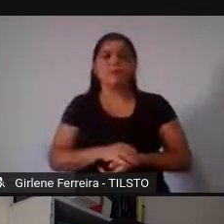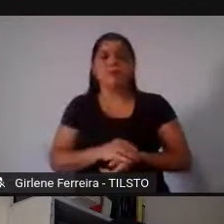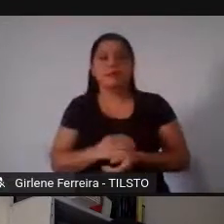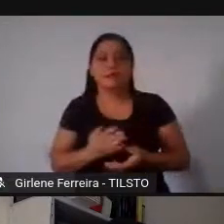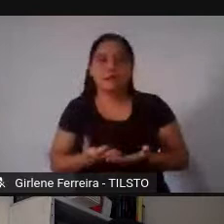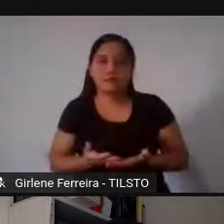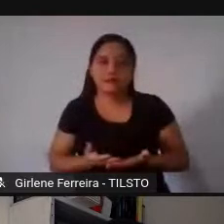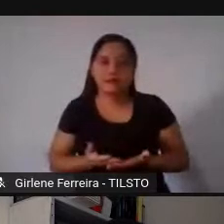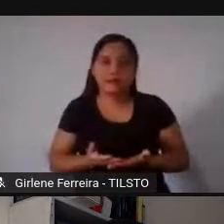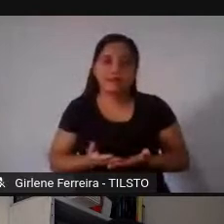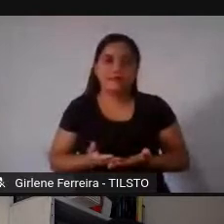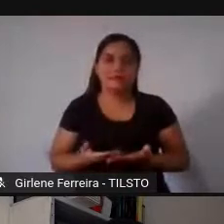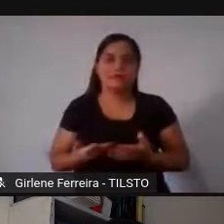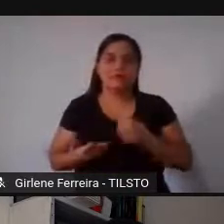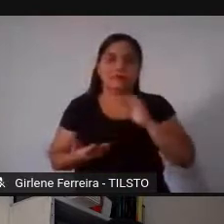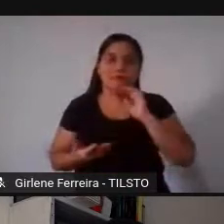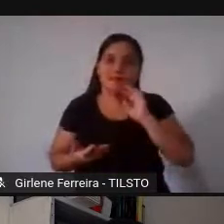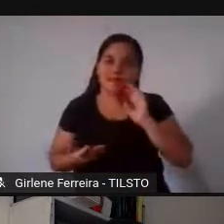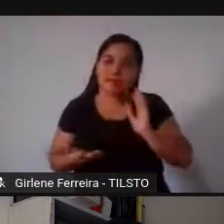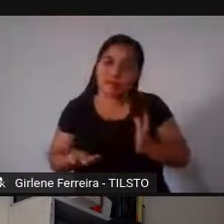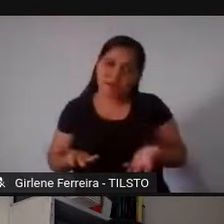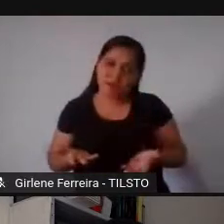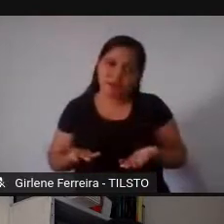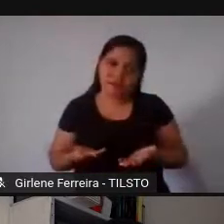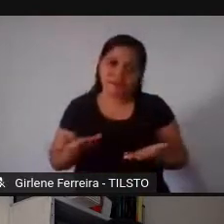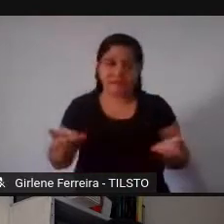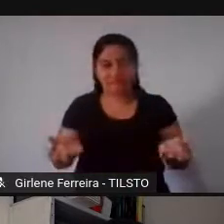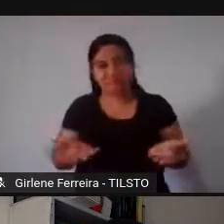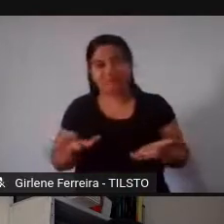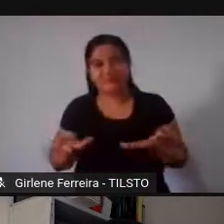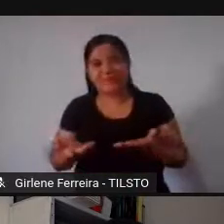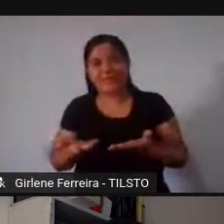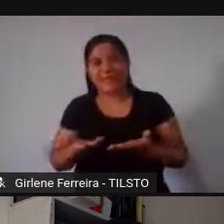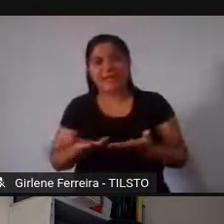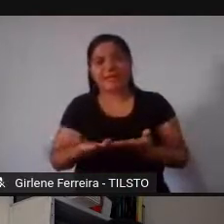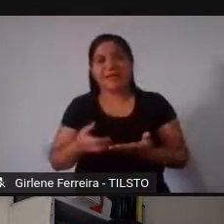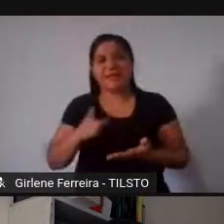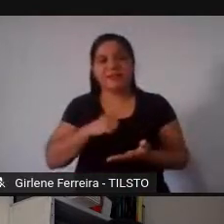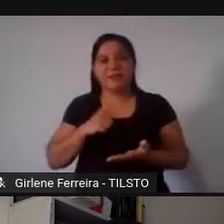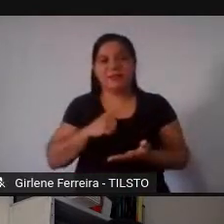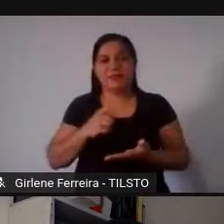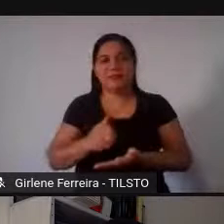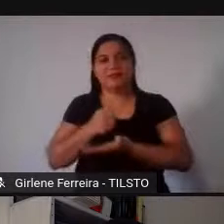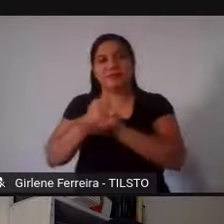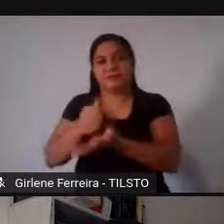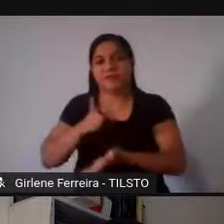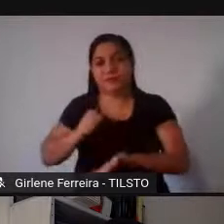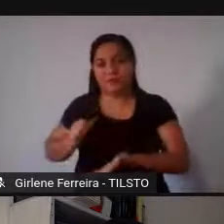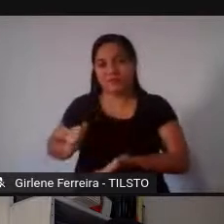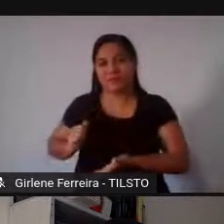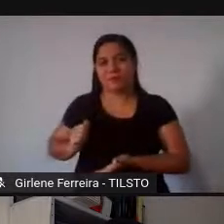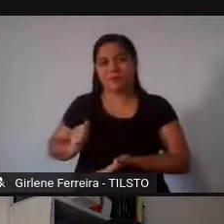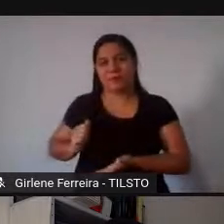isso era até então, a gente tinha essa garantia dessas bolsas.